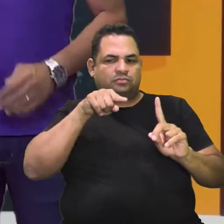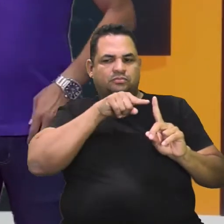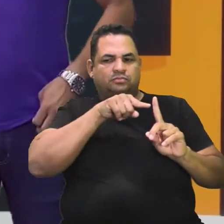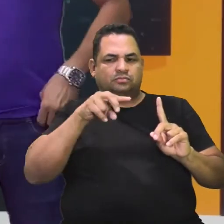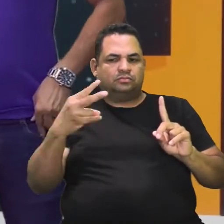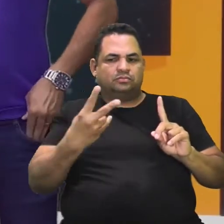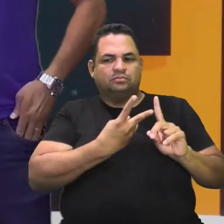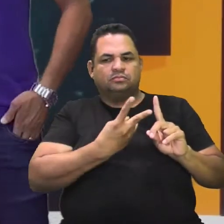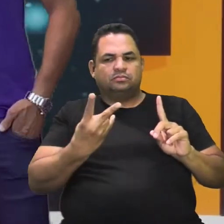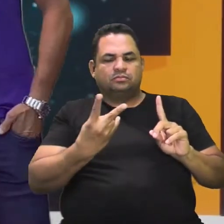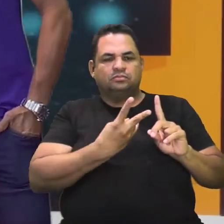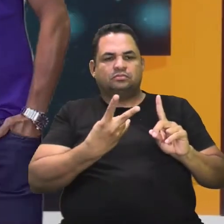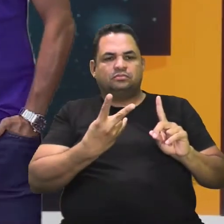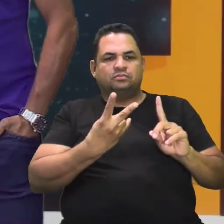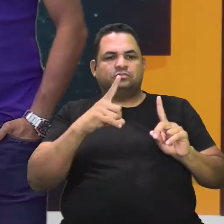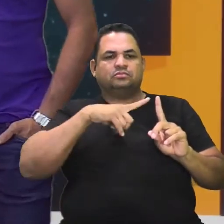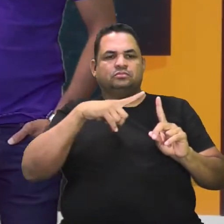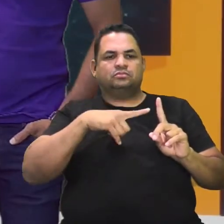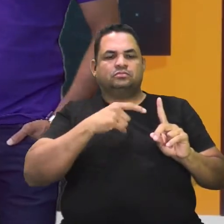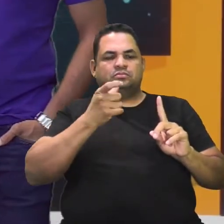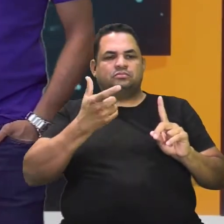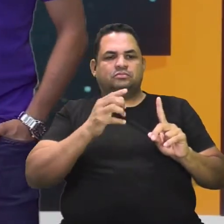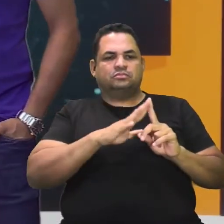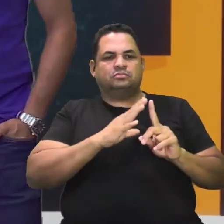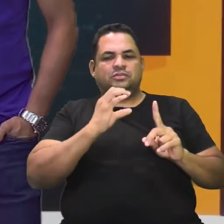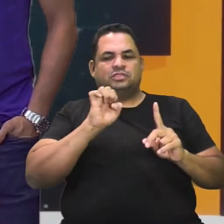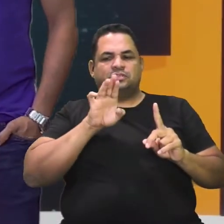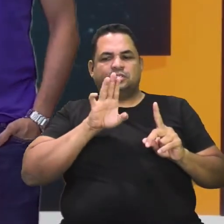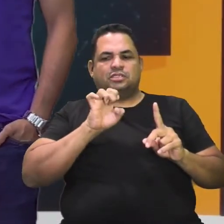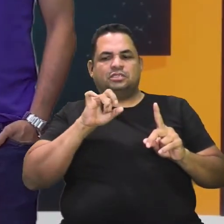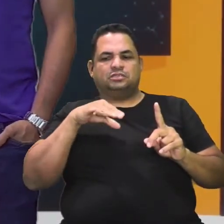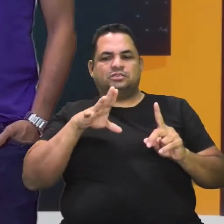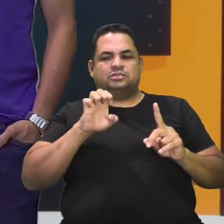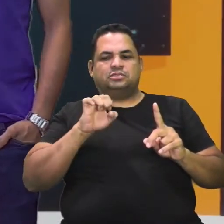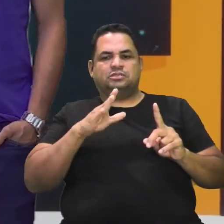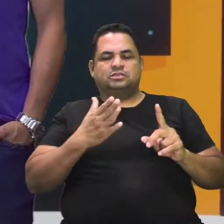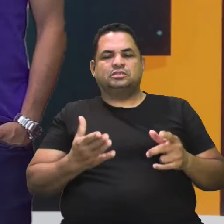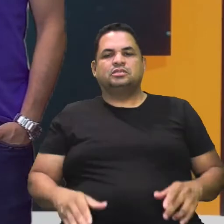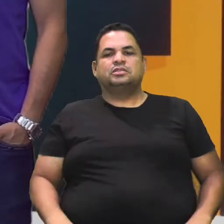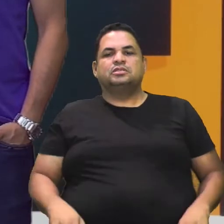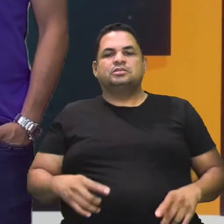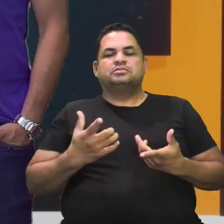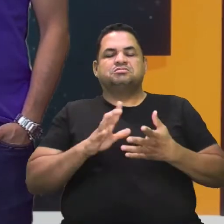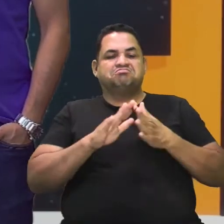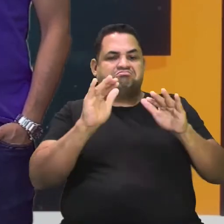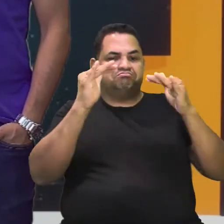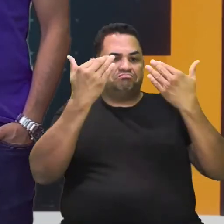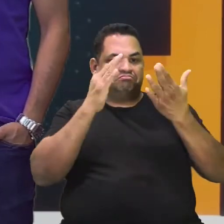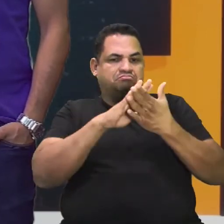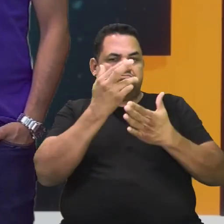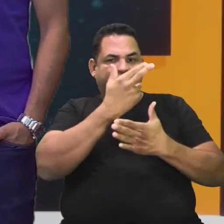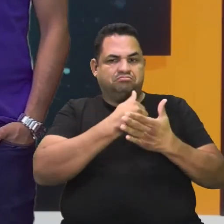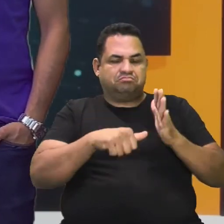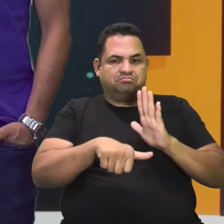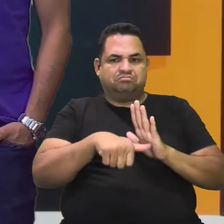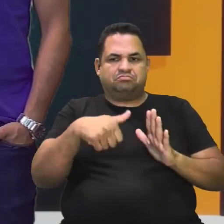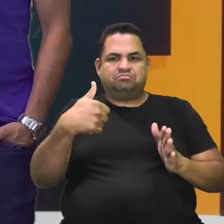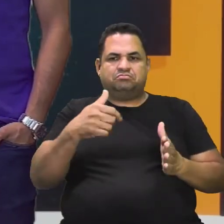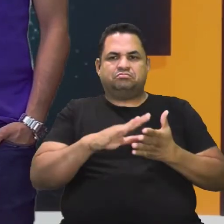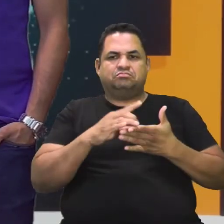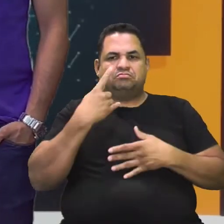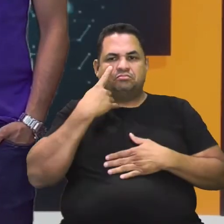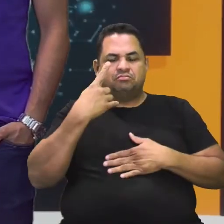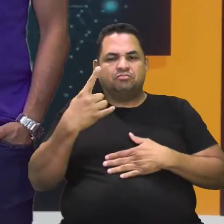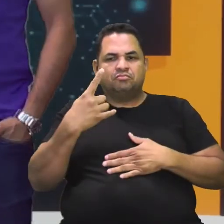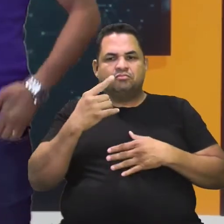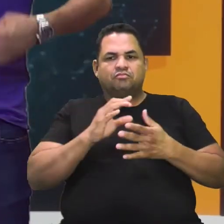da circunferência. Nesse caso, a gente tem uma posição secante. Se você ficou atento no desenho anterior, no primeiro,